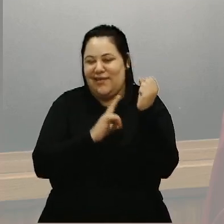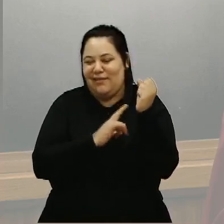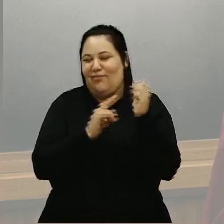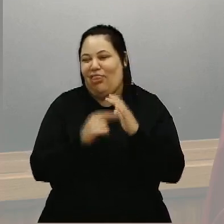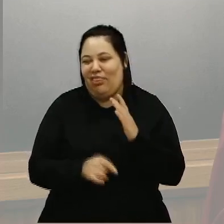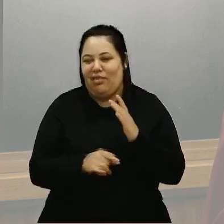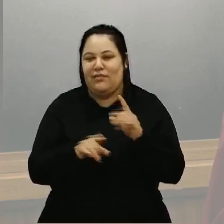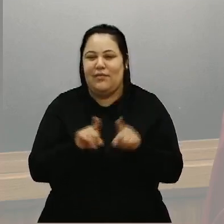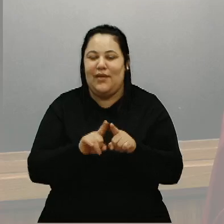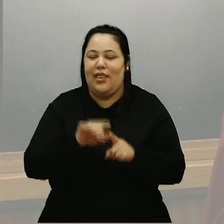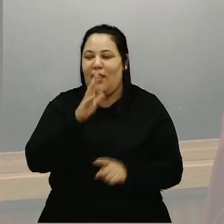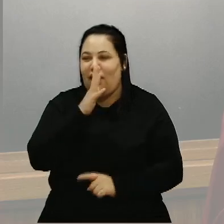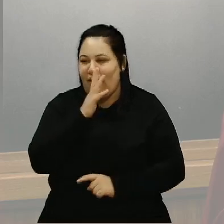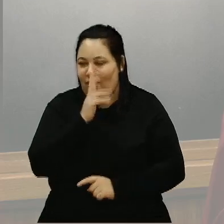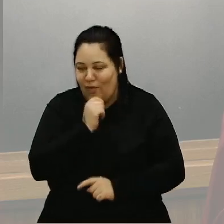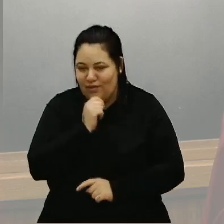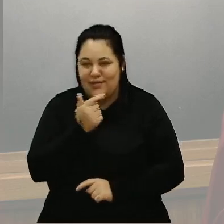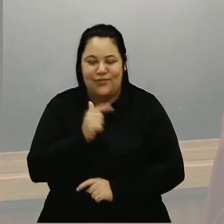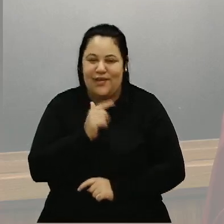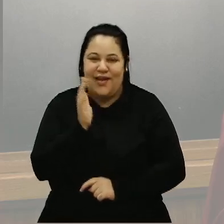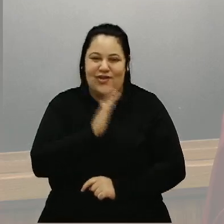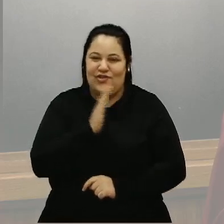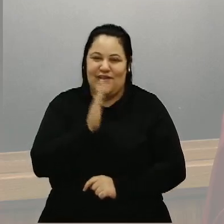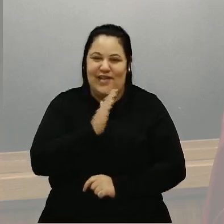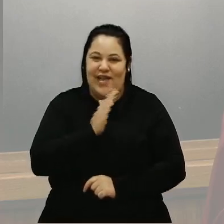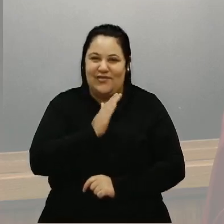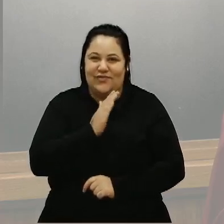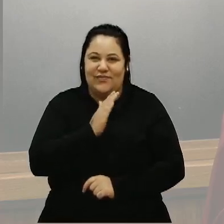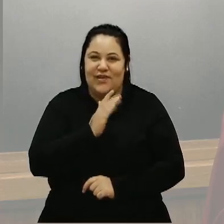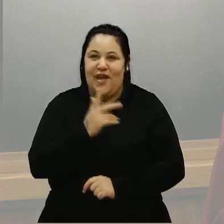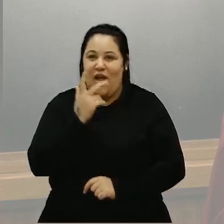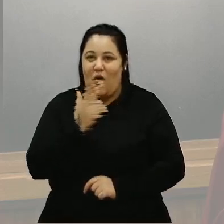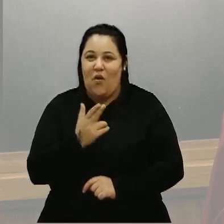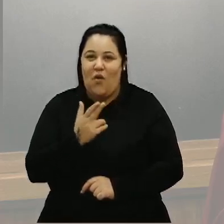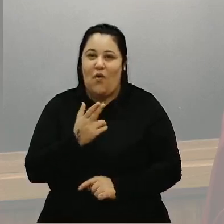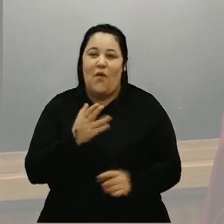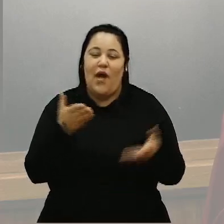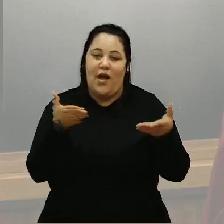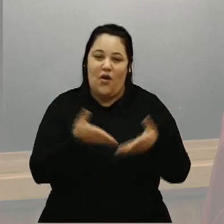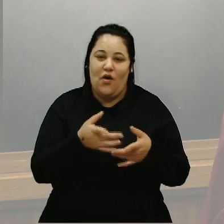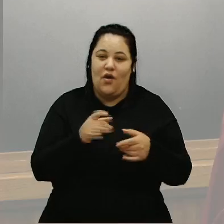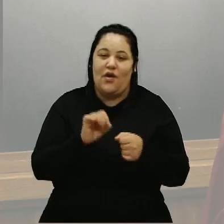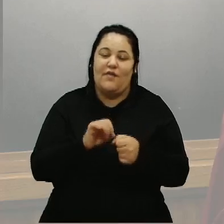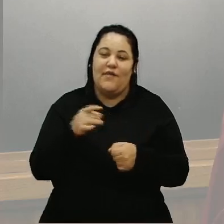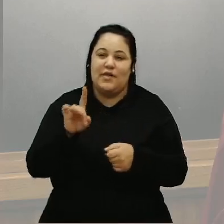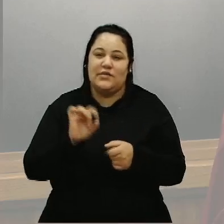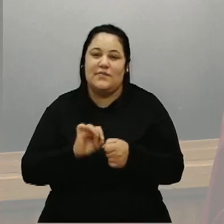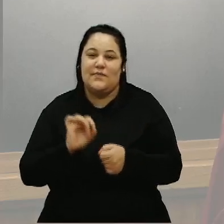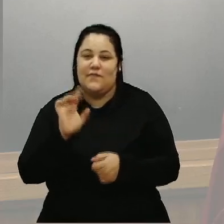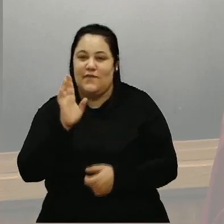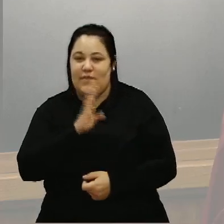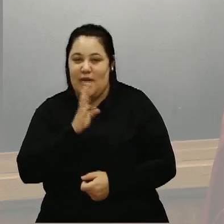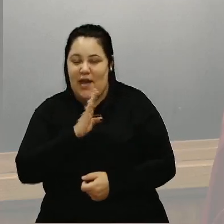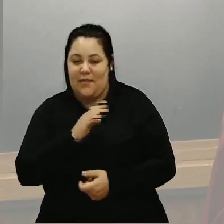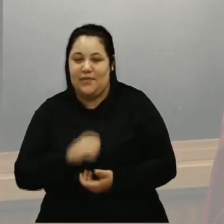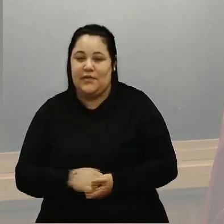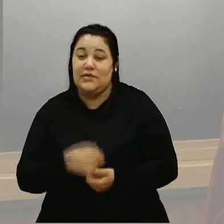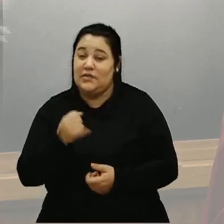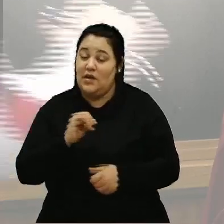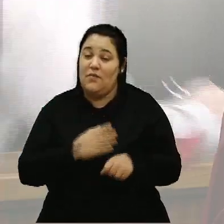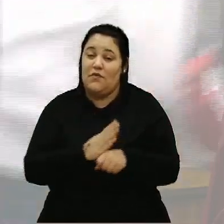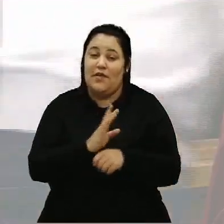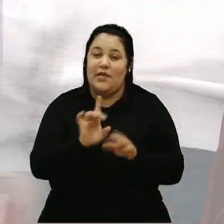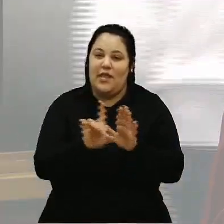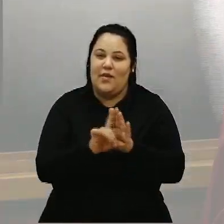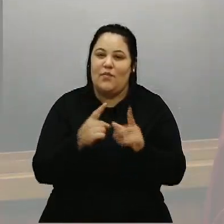tem aquela agilidade como a partir de agora vai ter se aprovada essa lei.